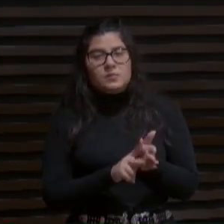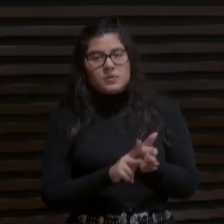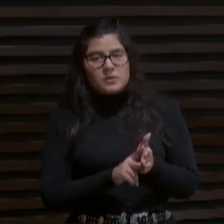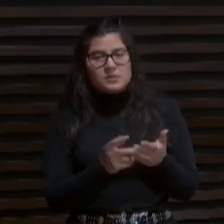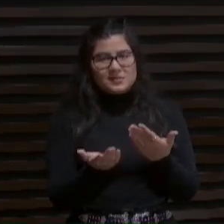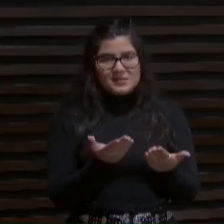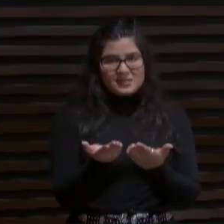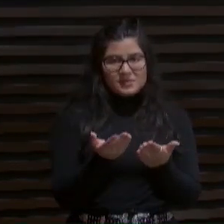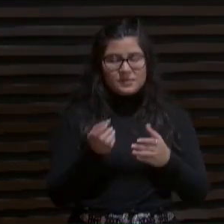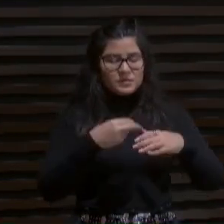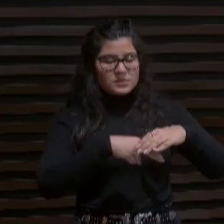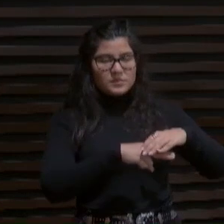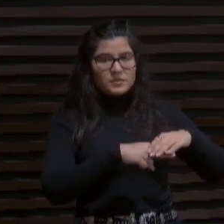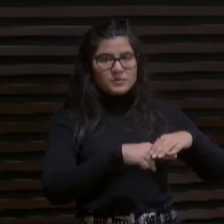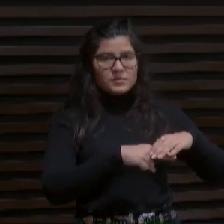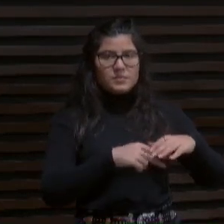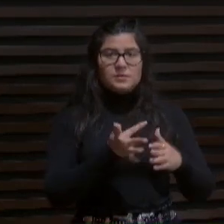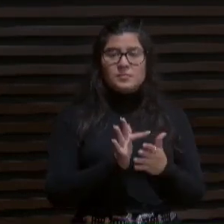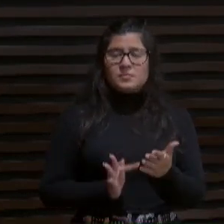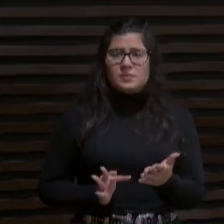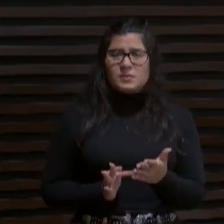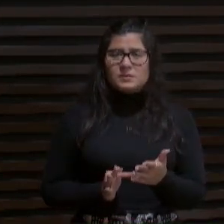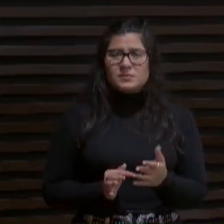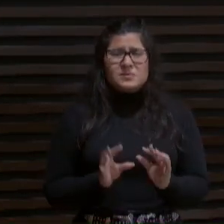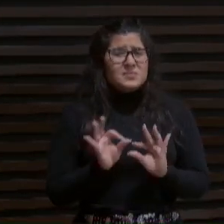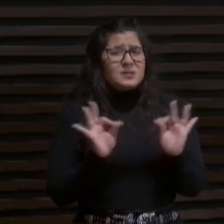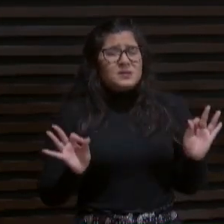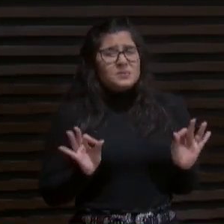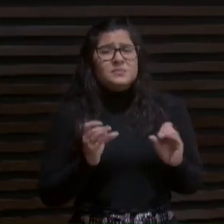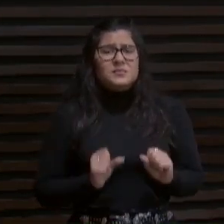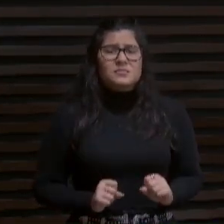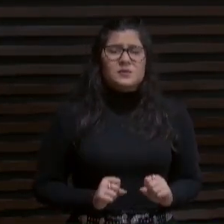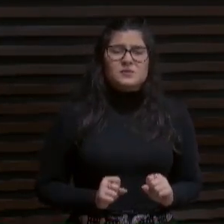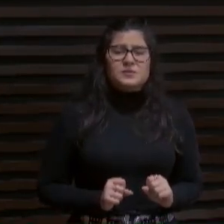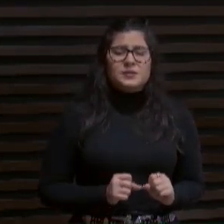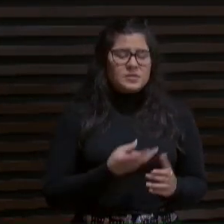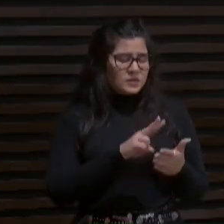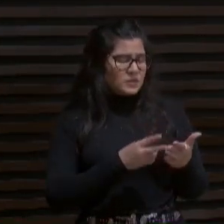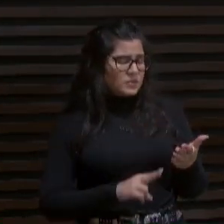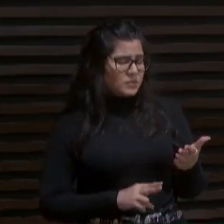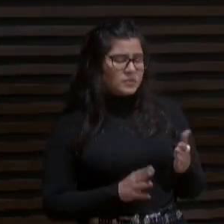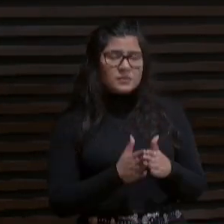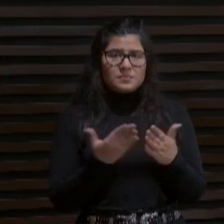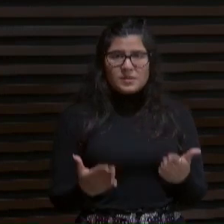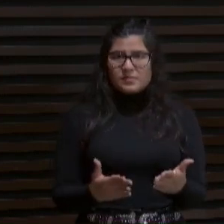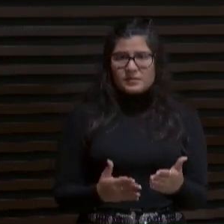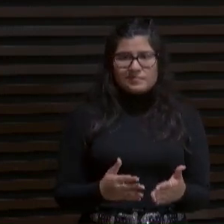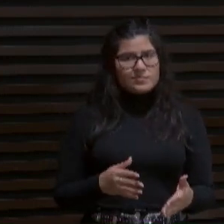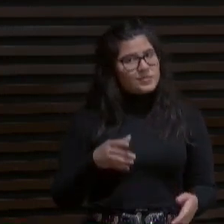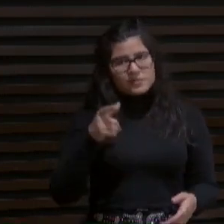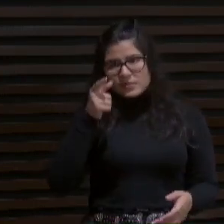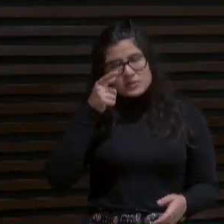de sepultura. Um texto que aparentemente é simples e pode passar na nossa leitura bíblica